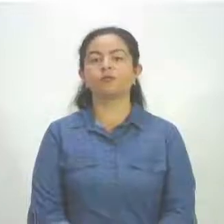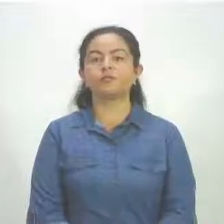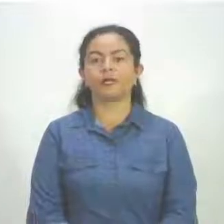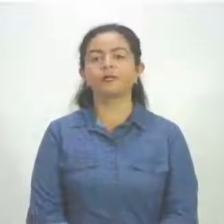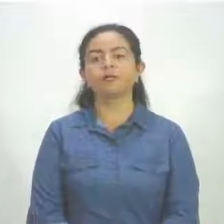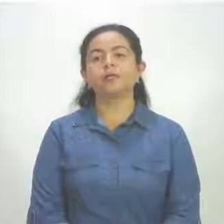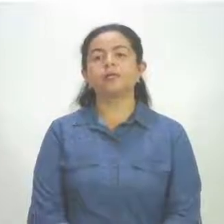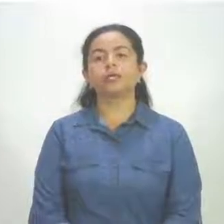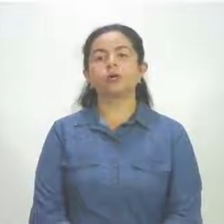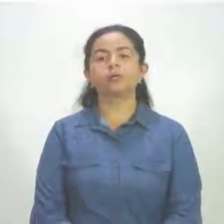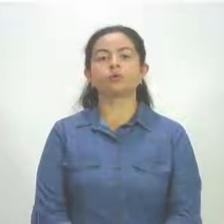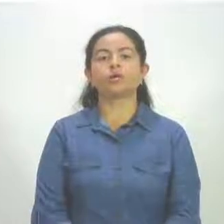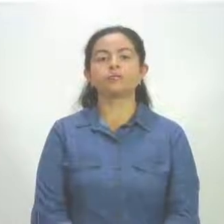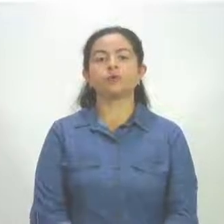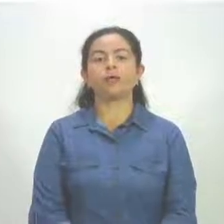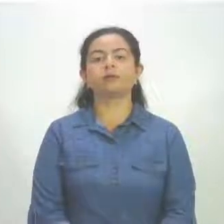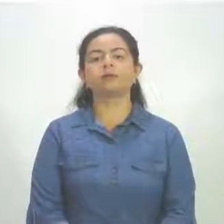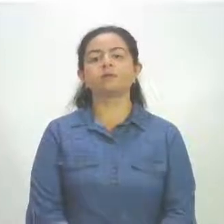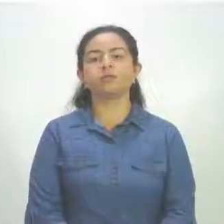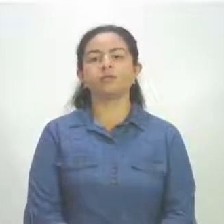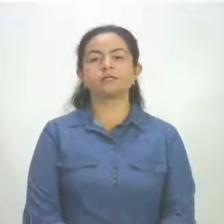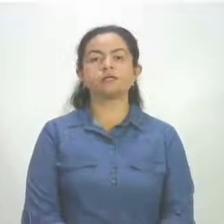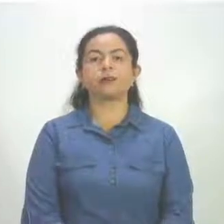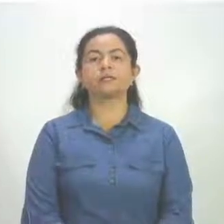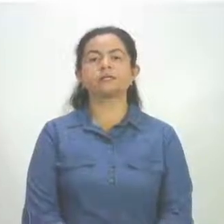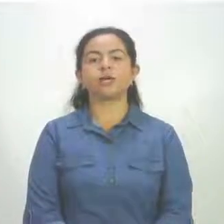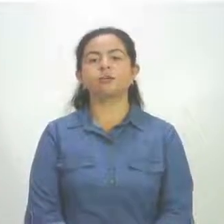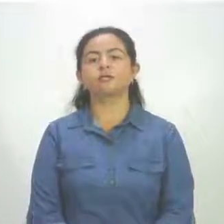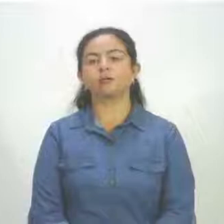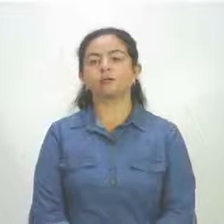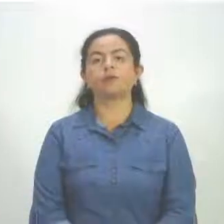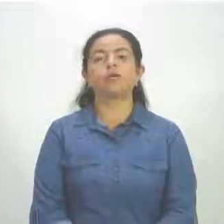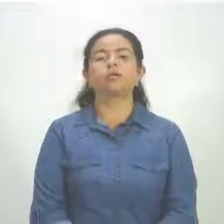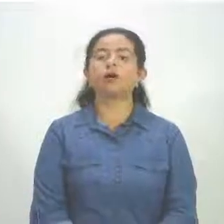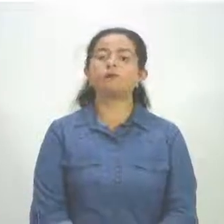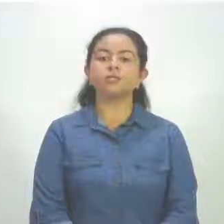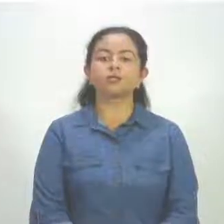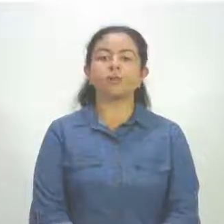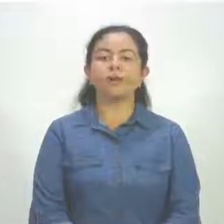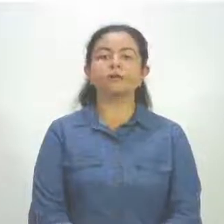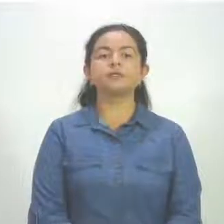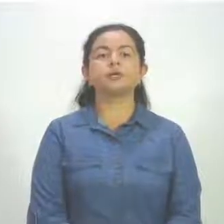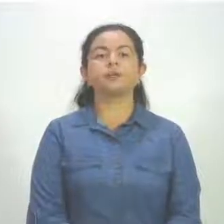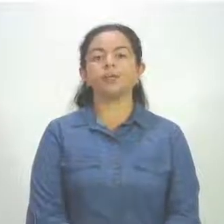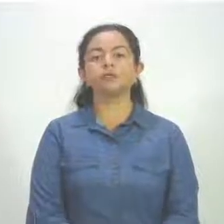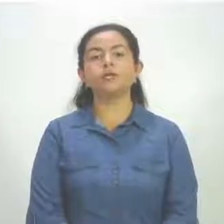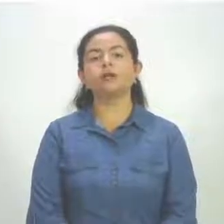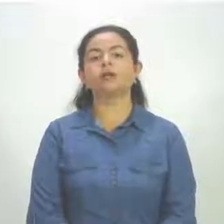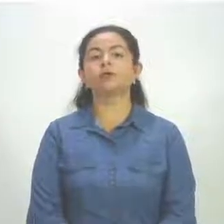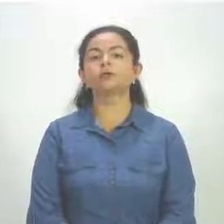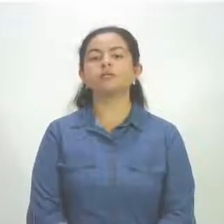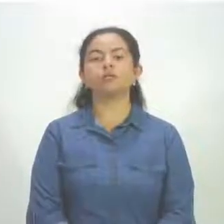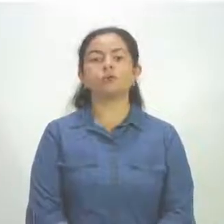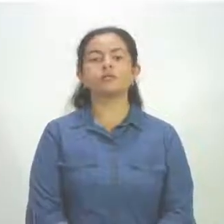uma oficina. E de acordo com o Nascimento, as oficinas são espaços que apresentam novas descobertas e caminhos,